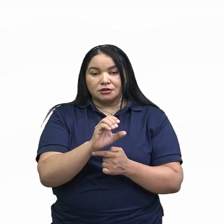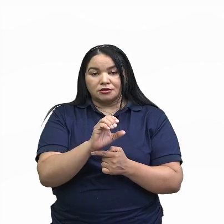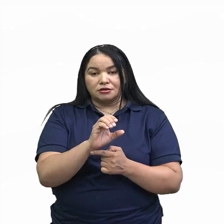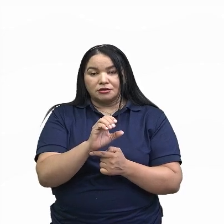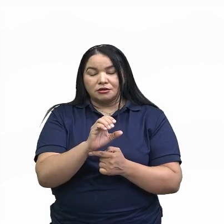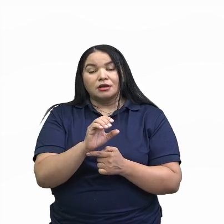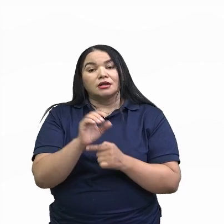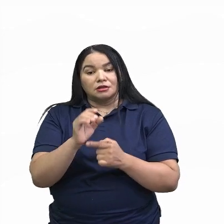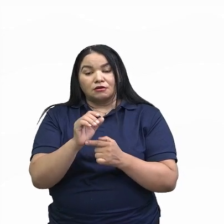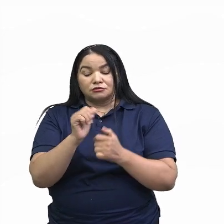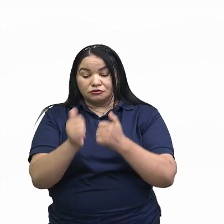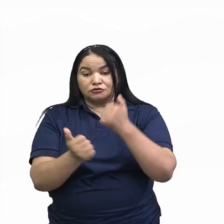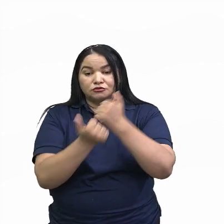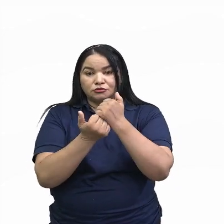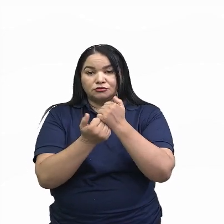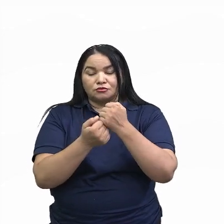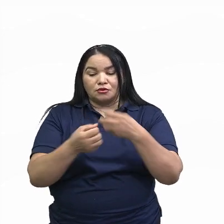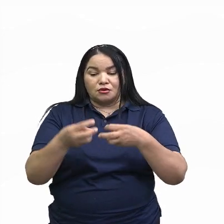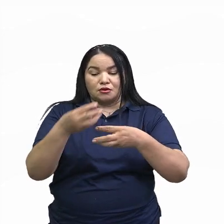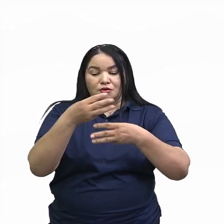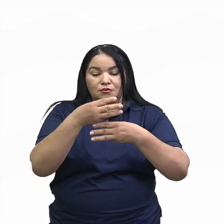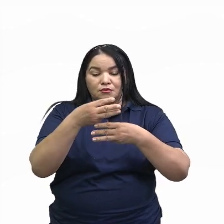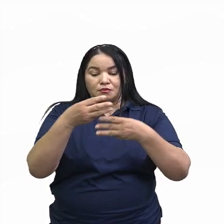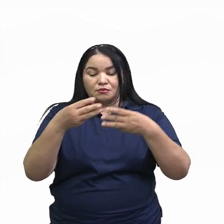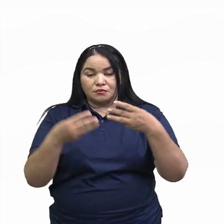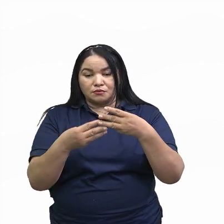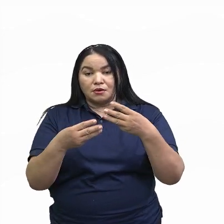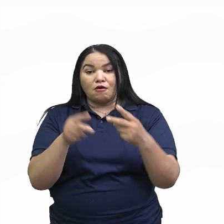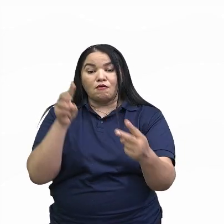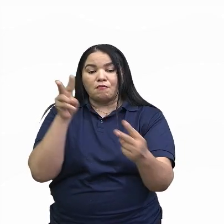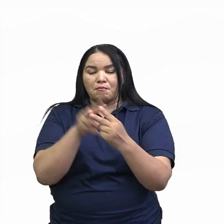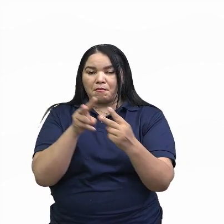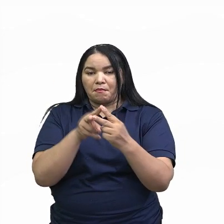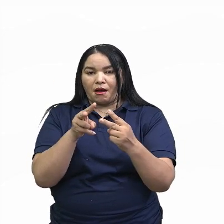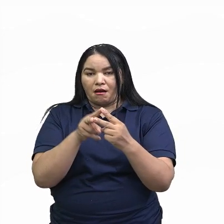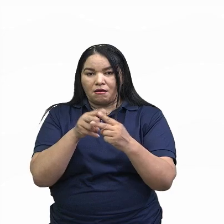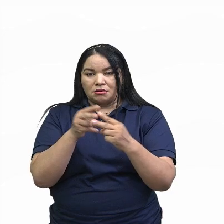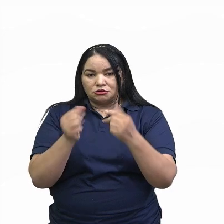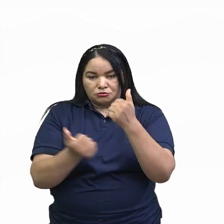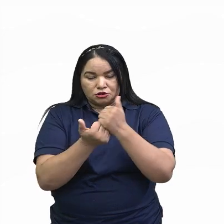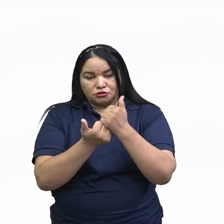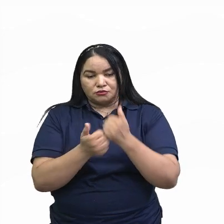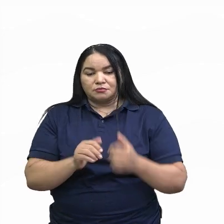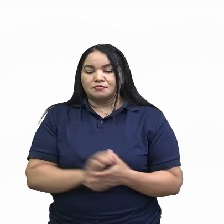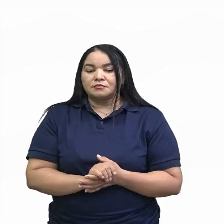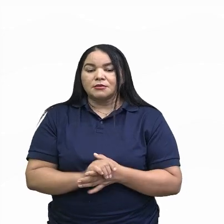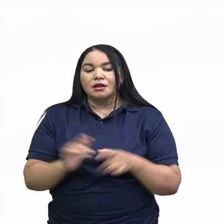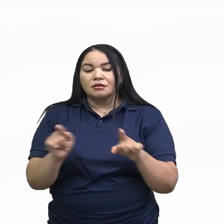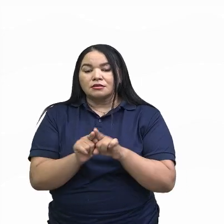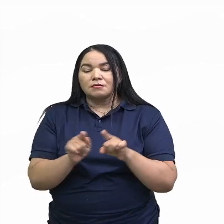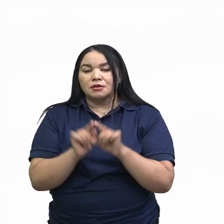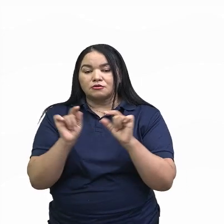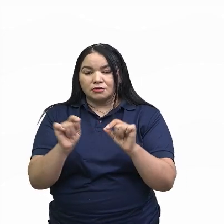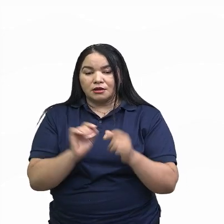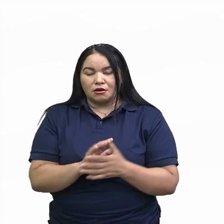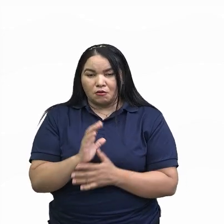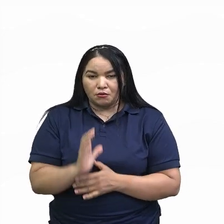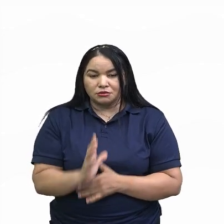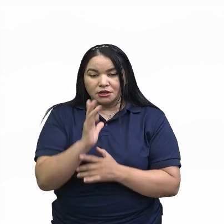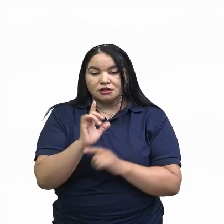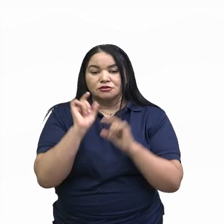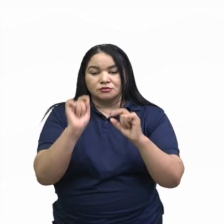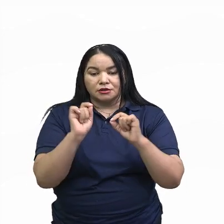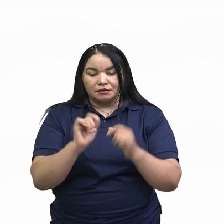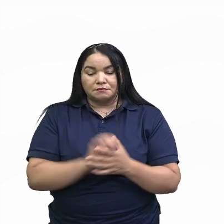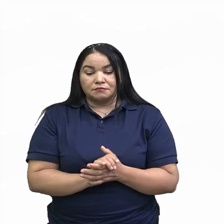de substituição que nós estamos falando no caso de mutações gênicas. Quando eu falo de deleção, ocorre quando uma ou